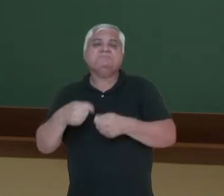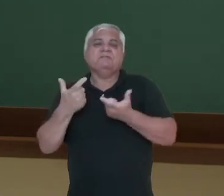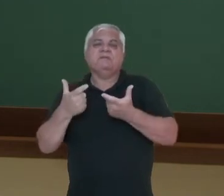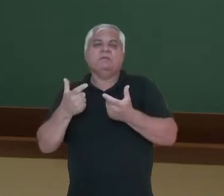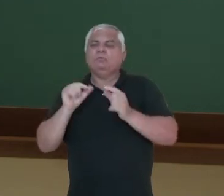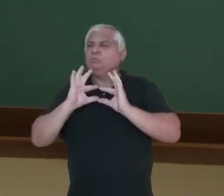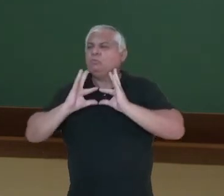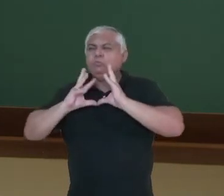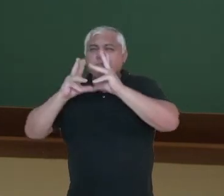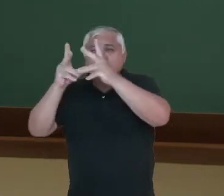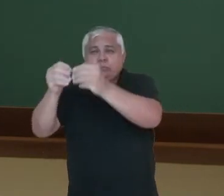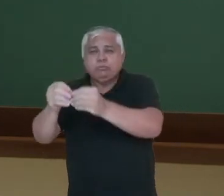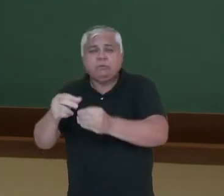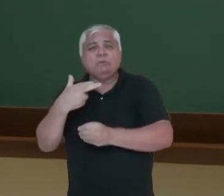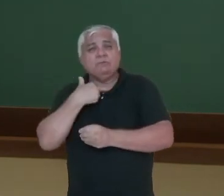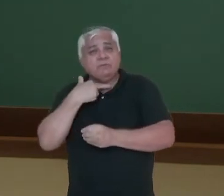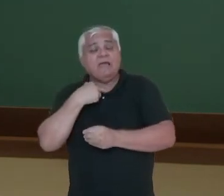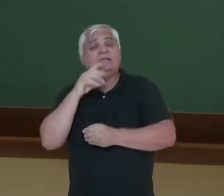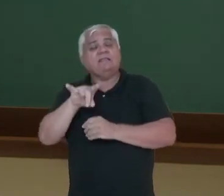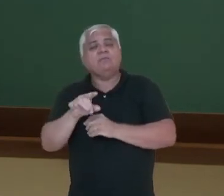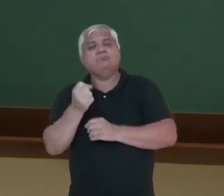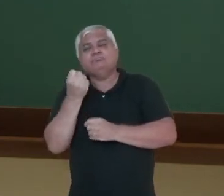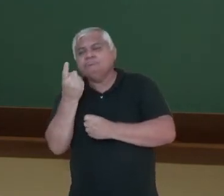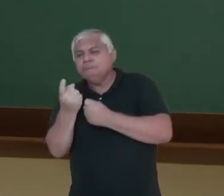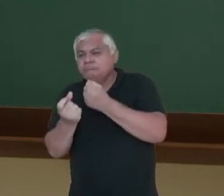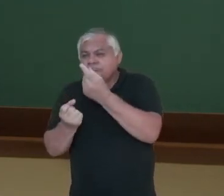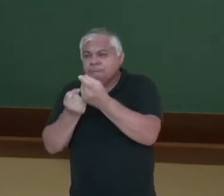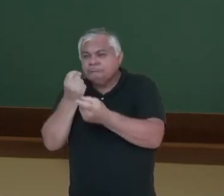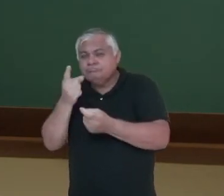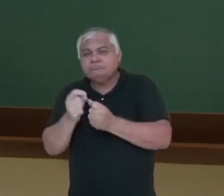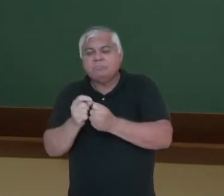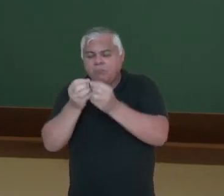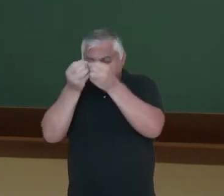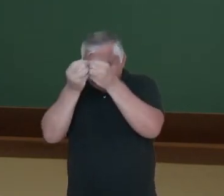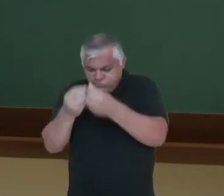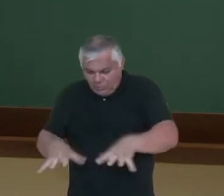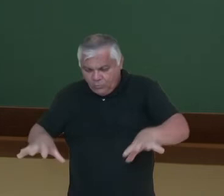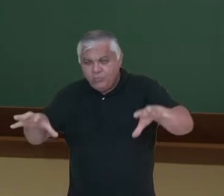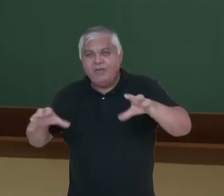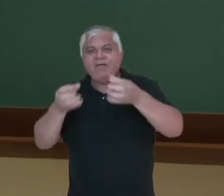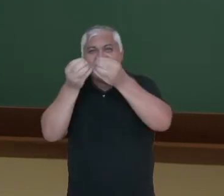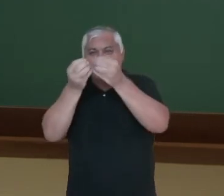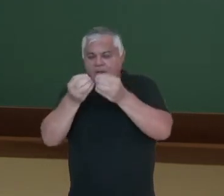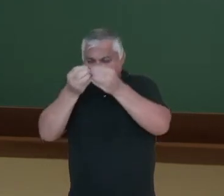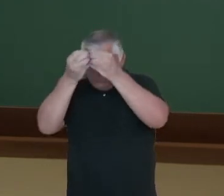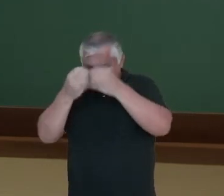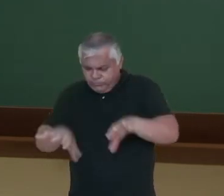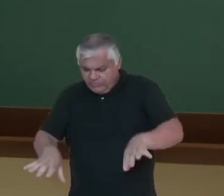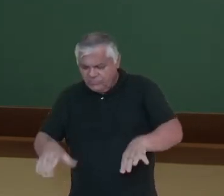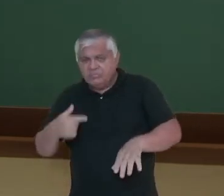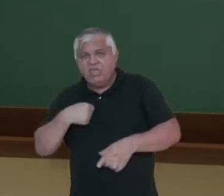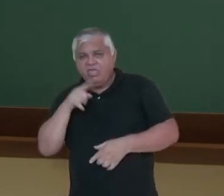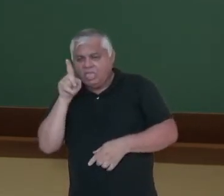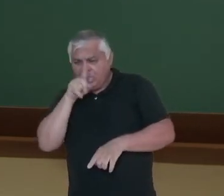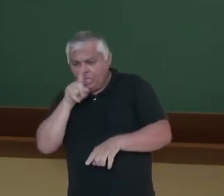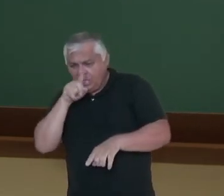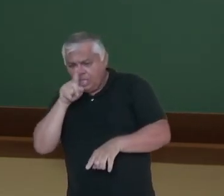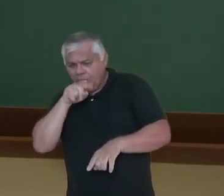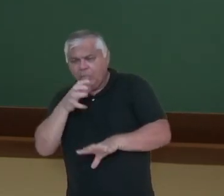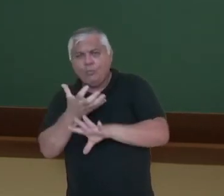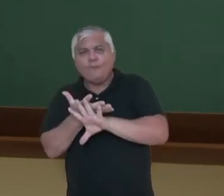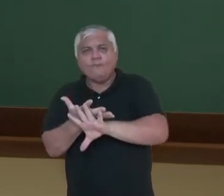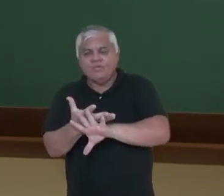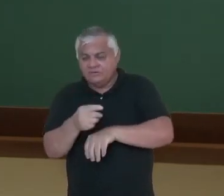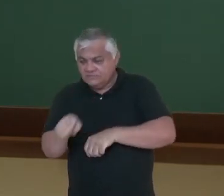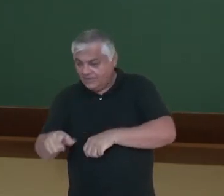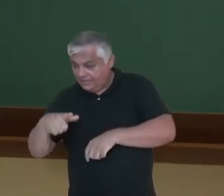todas as escamas. É por isso que quando a pinha cai no chão, tem alguns que estão falhados e outros não, ok? É porque